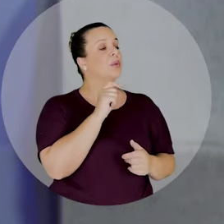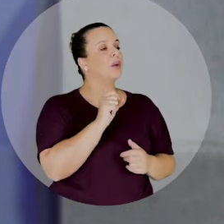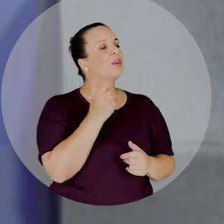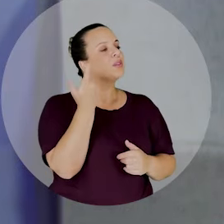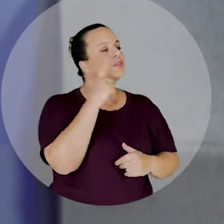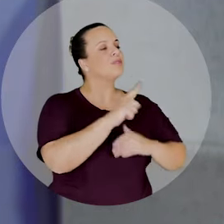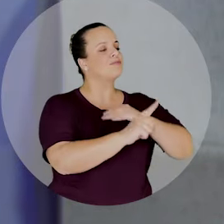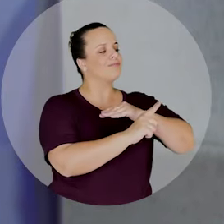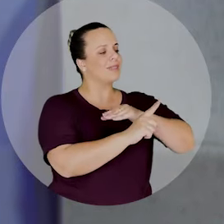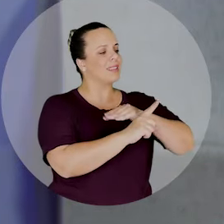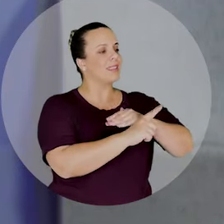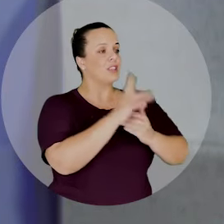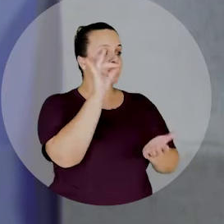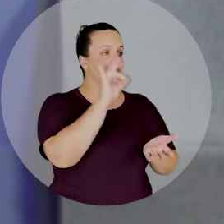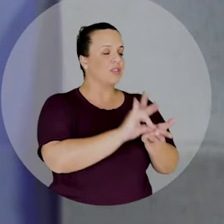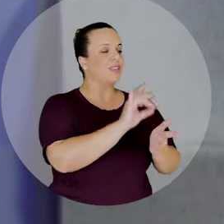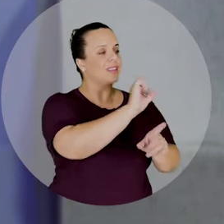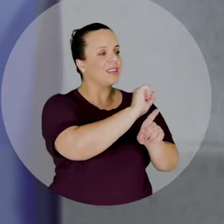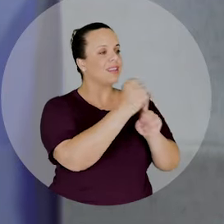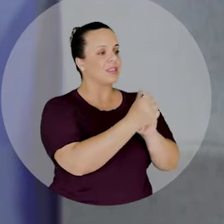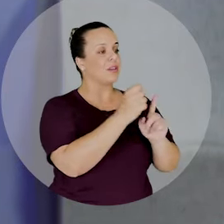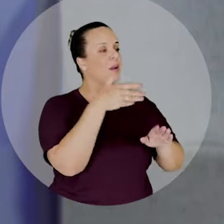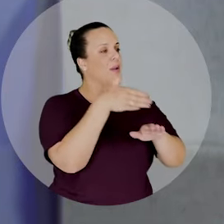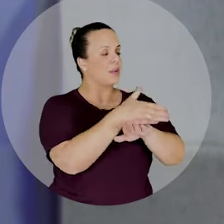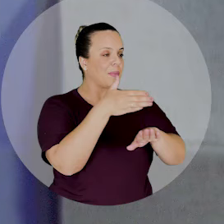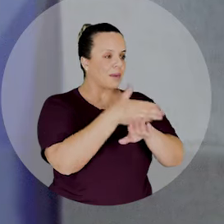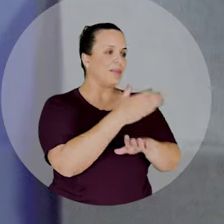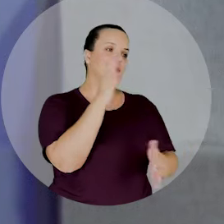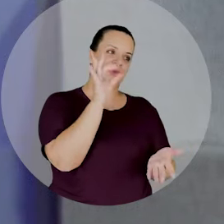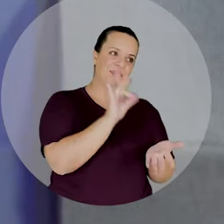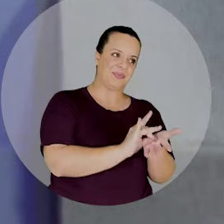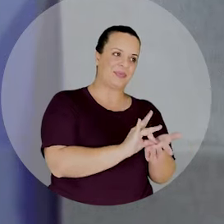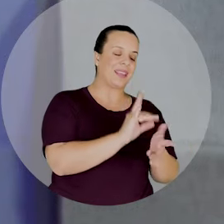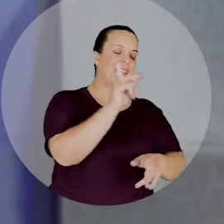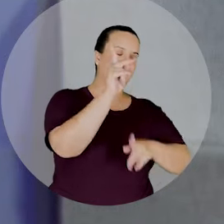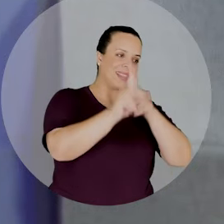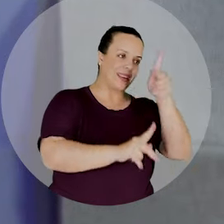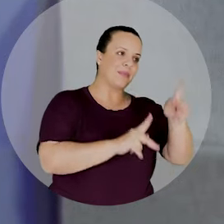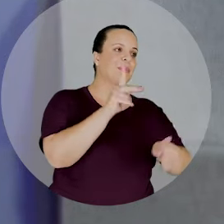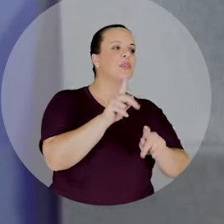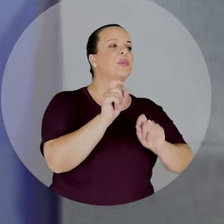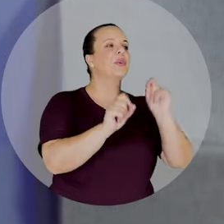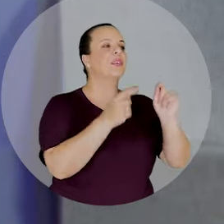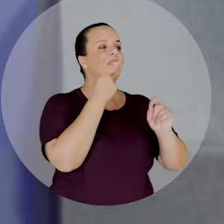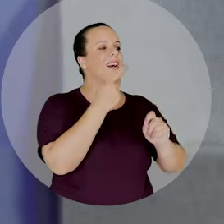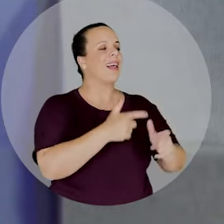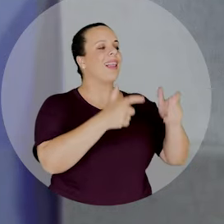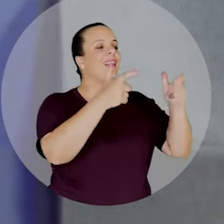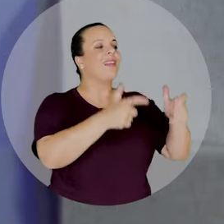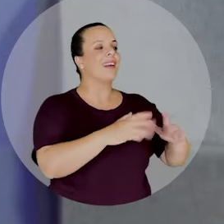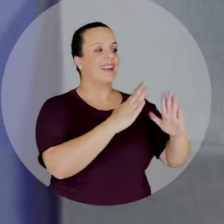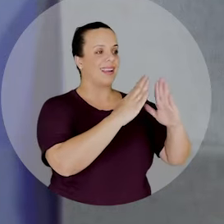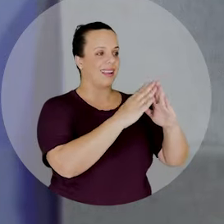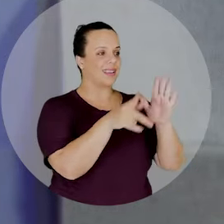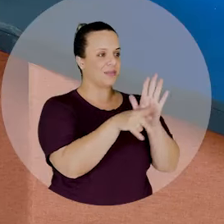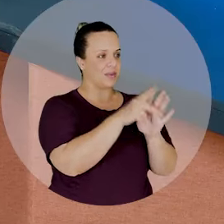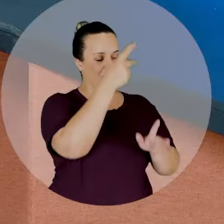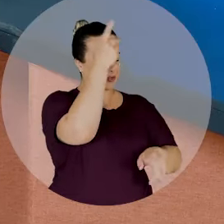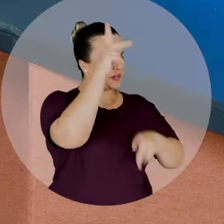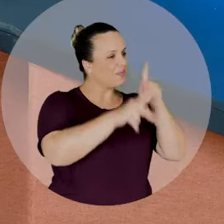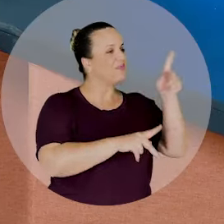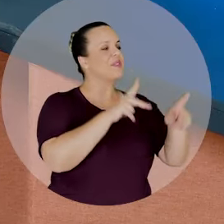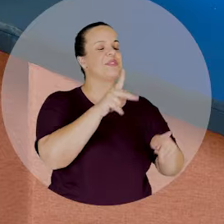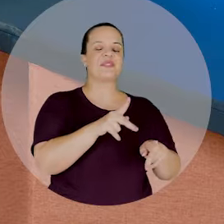Assembleia atender de fato a sociedade com a participação dela, legitimar a participação popular no que a gente chama de casa do povo, né?